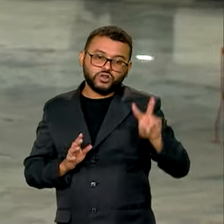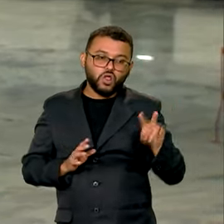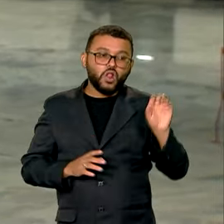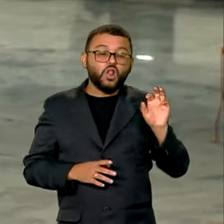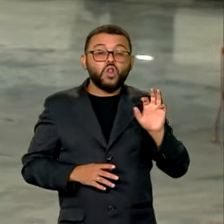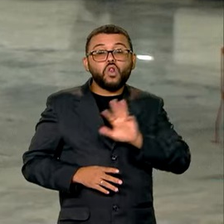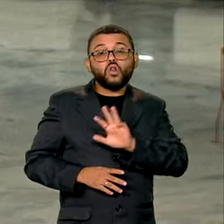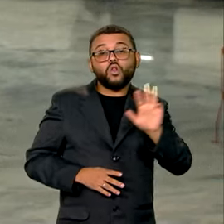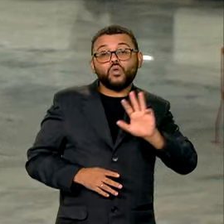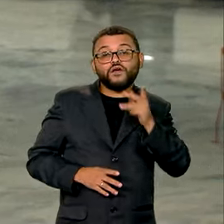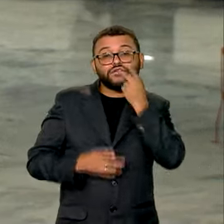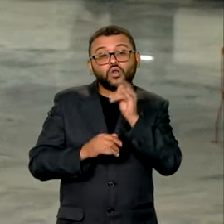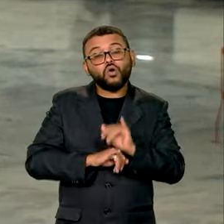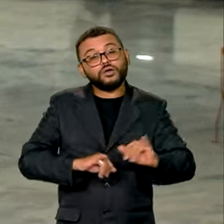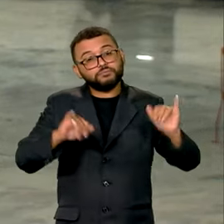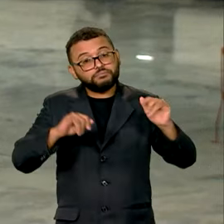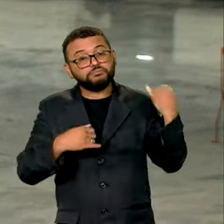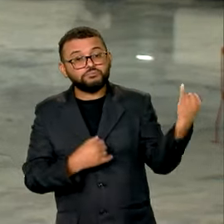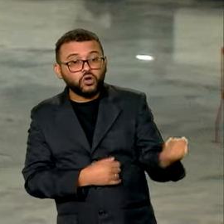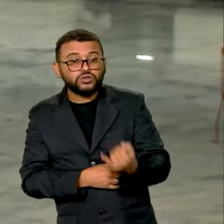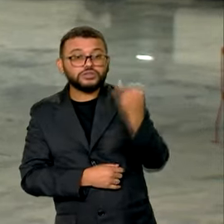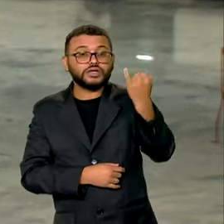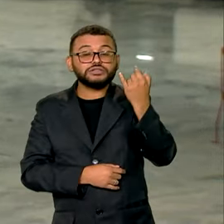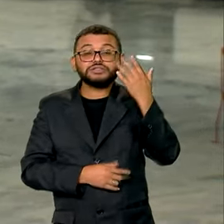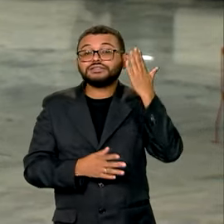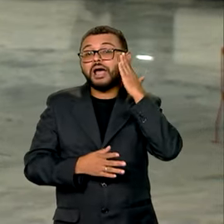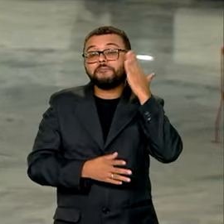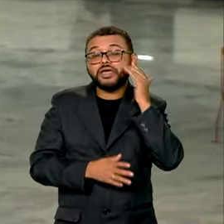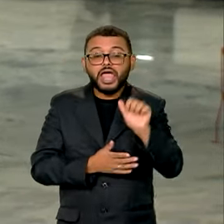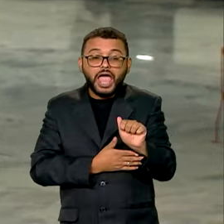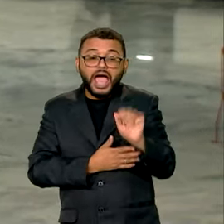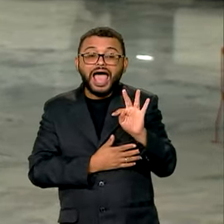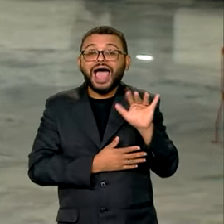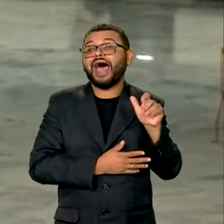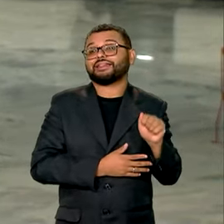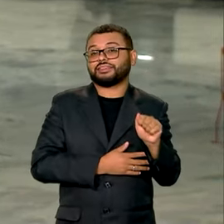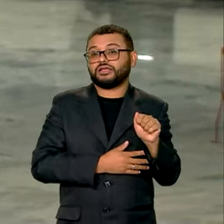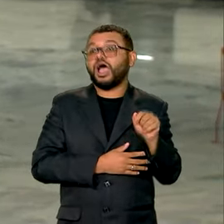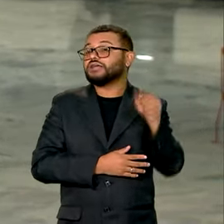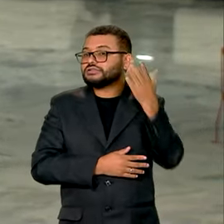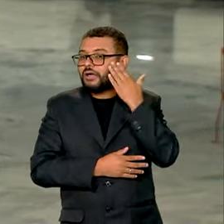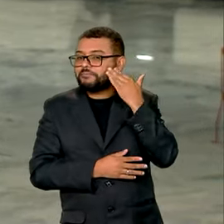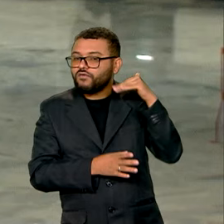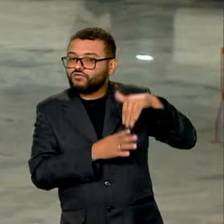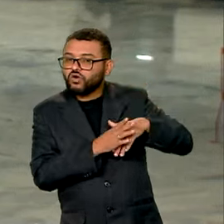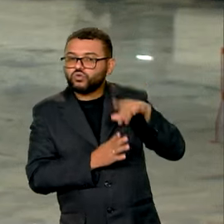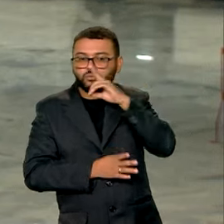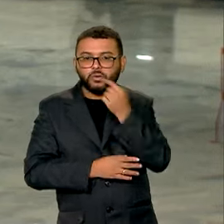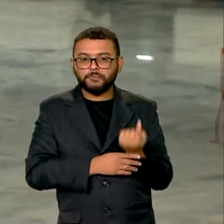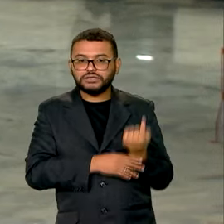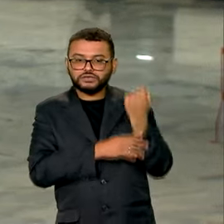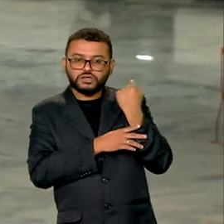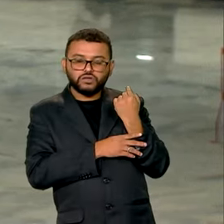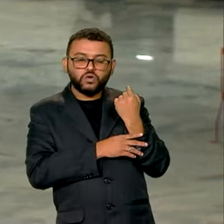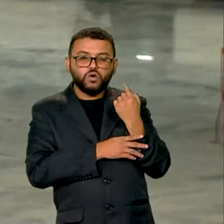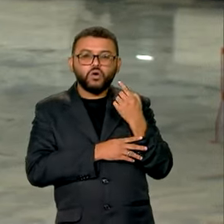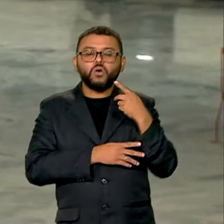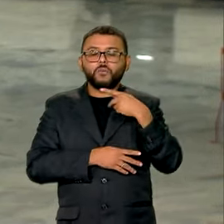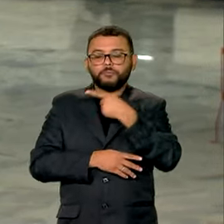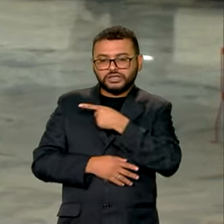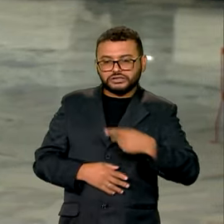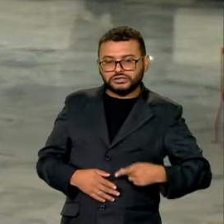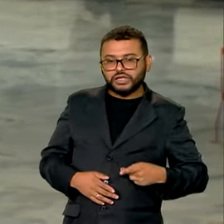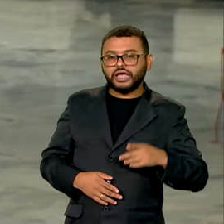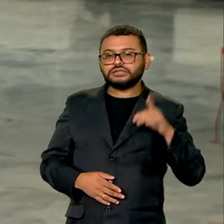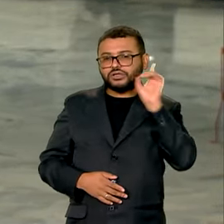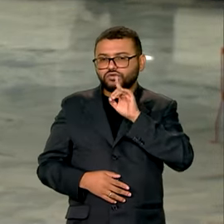afirmou que é fundamental a publicação das atas eleitorais do pleito que aconteceu no último domingo. Biden concordou